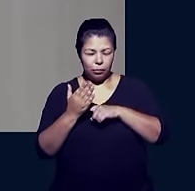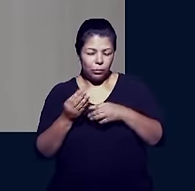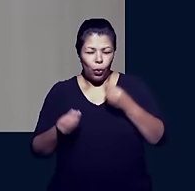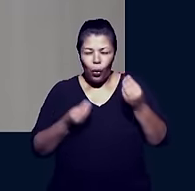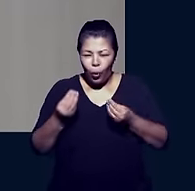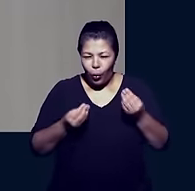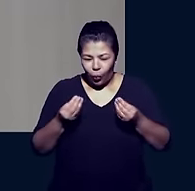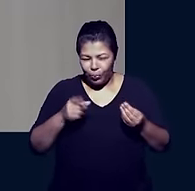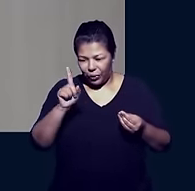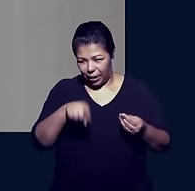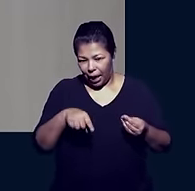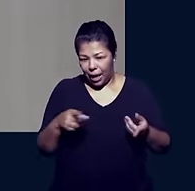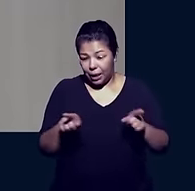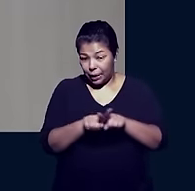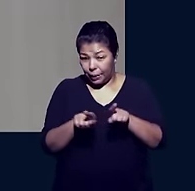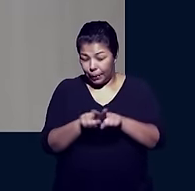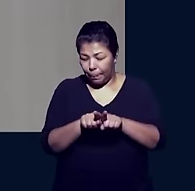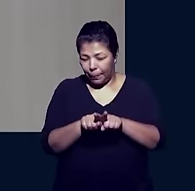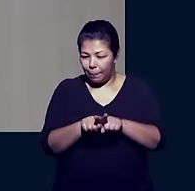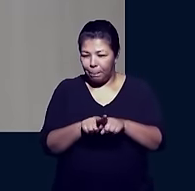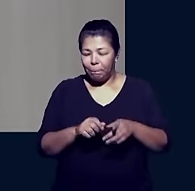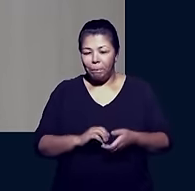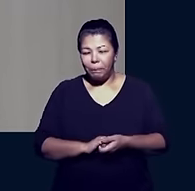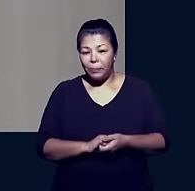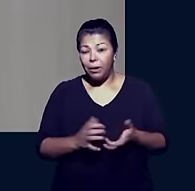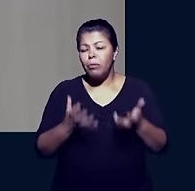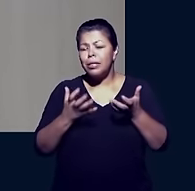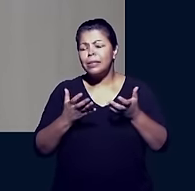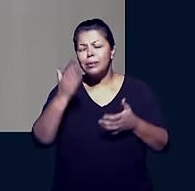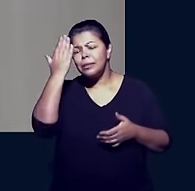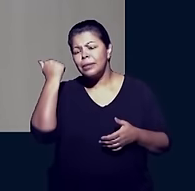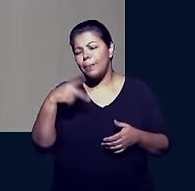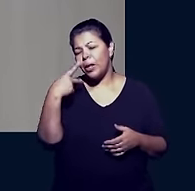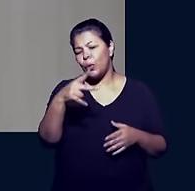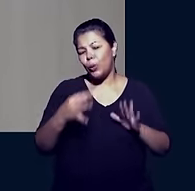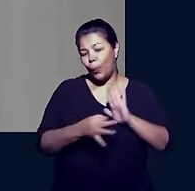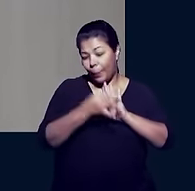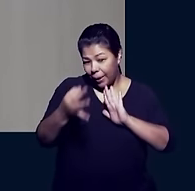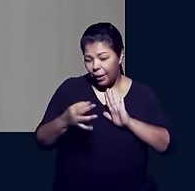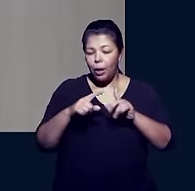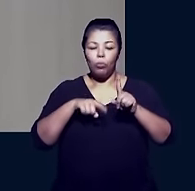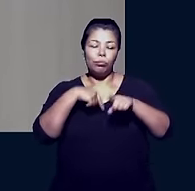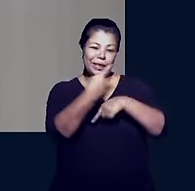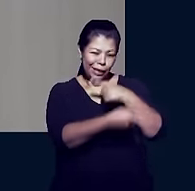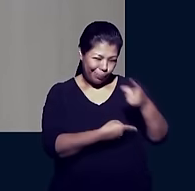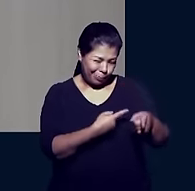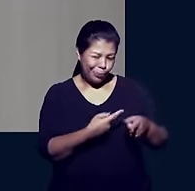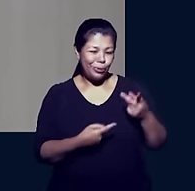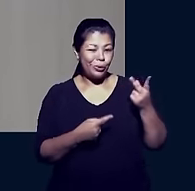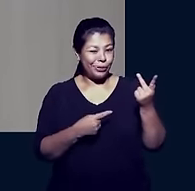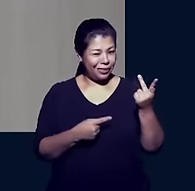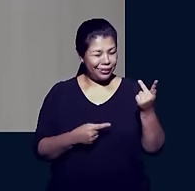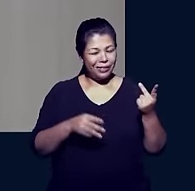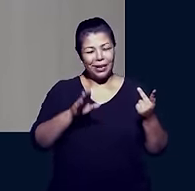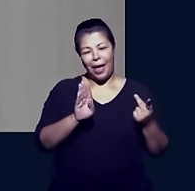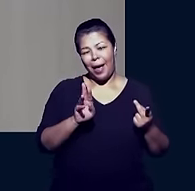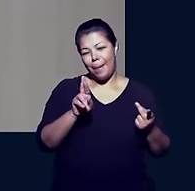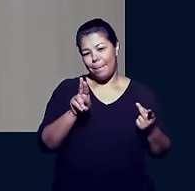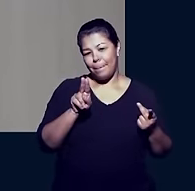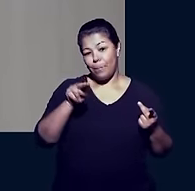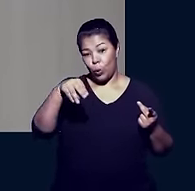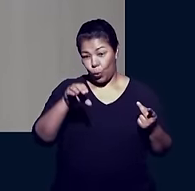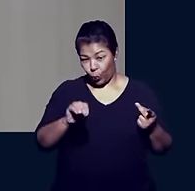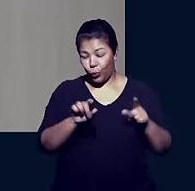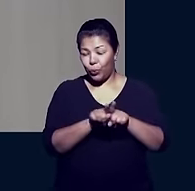uma desaceleração eh Queria ver a sua opinião seguida do Bruno o quando o Fed o Fed